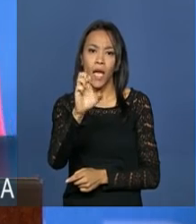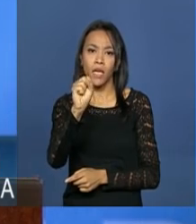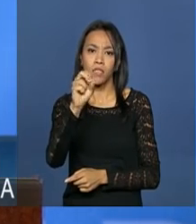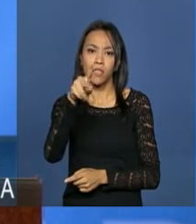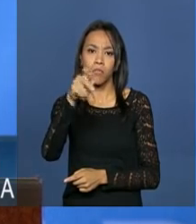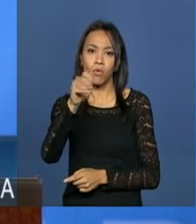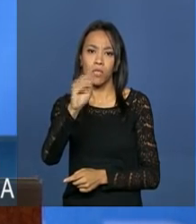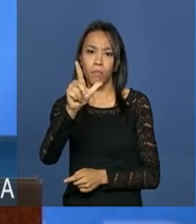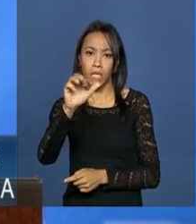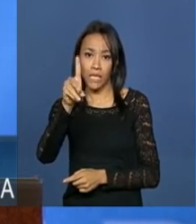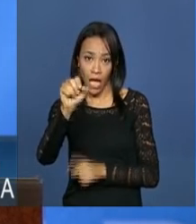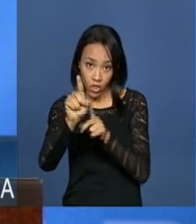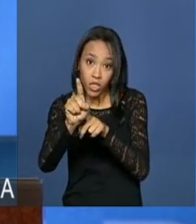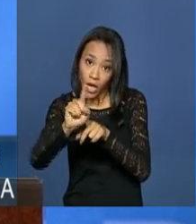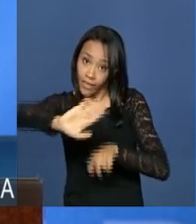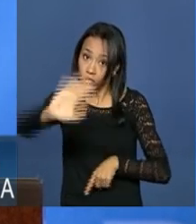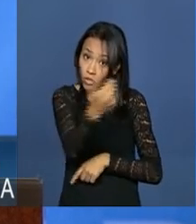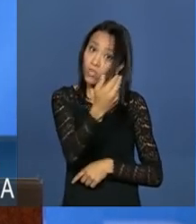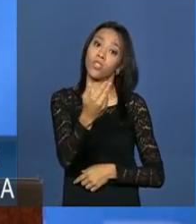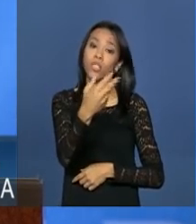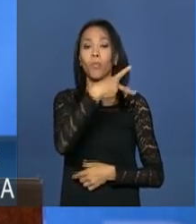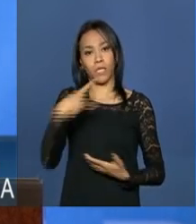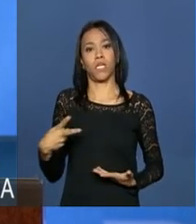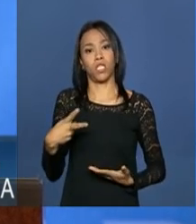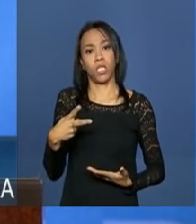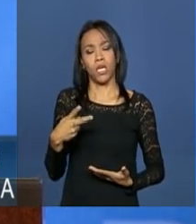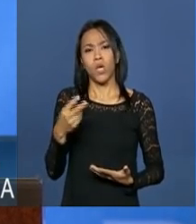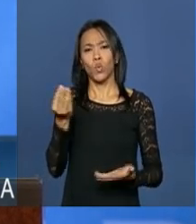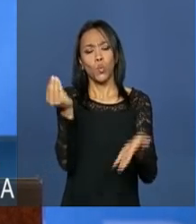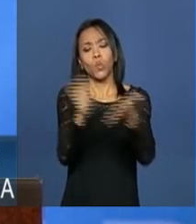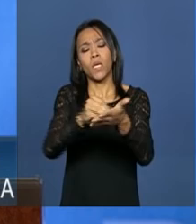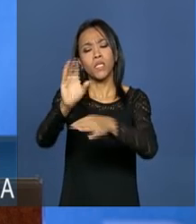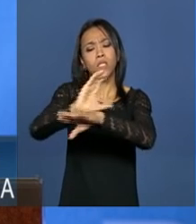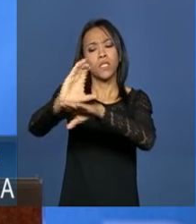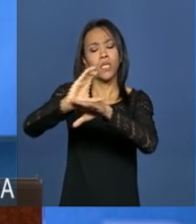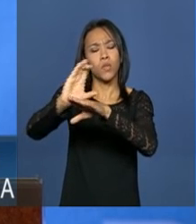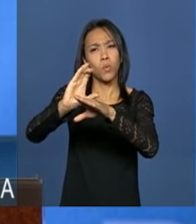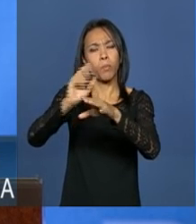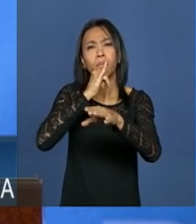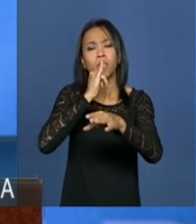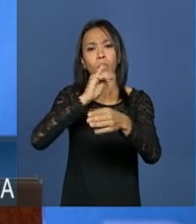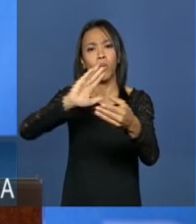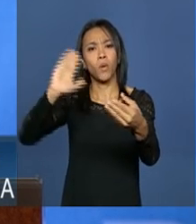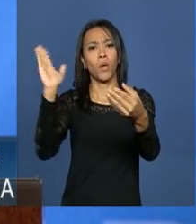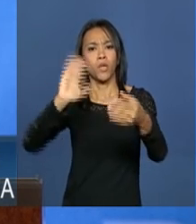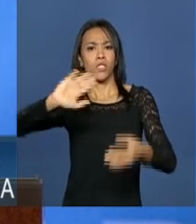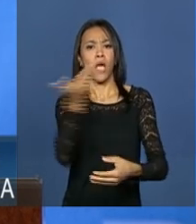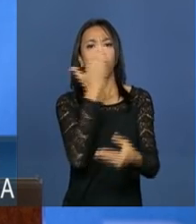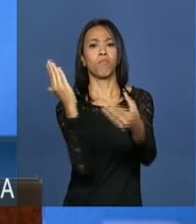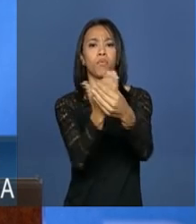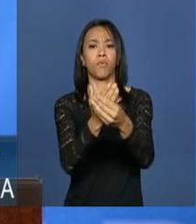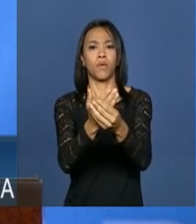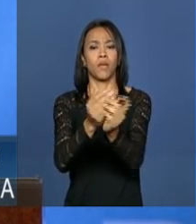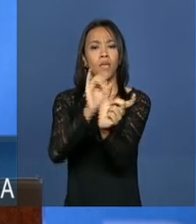Não está escrito na nossa Constituição que o presidente eleito pode sofrer impeachment porque o país